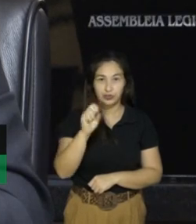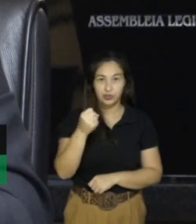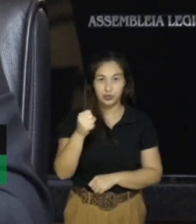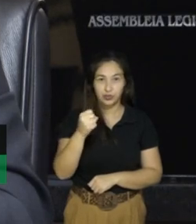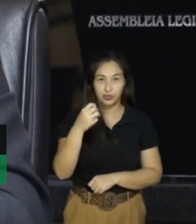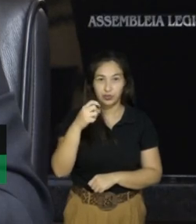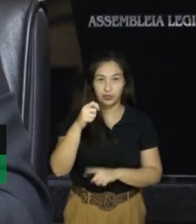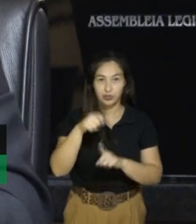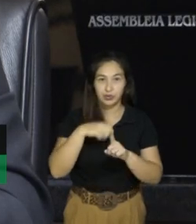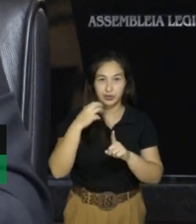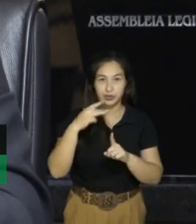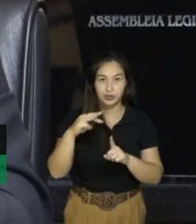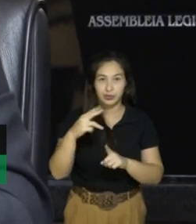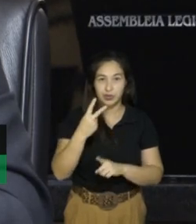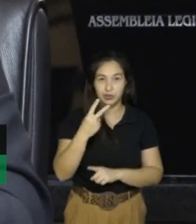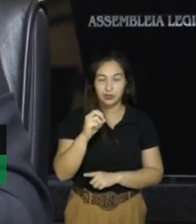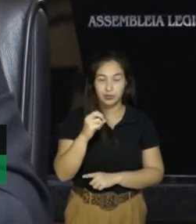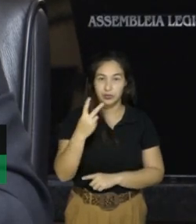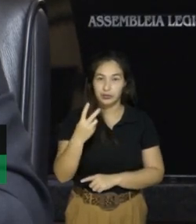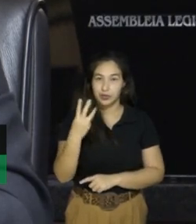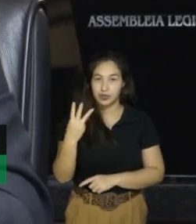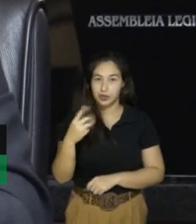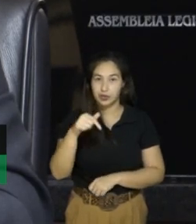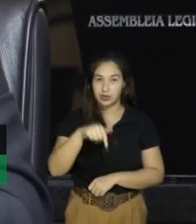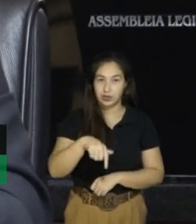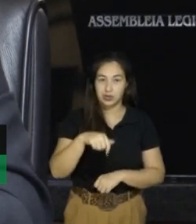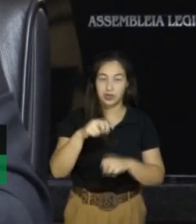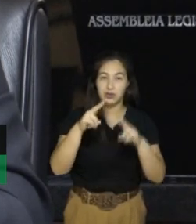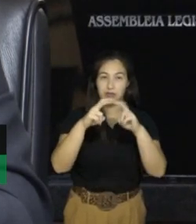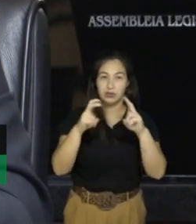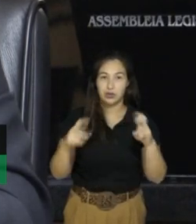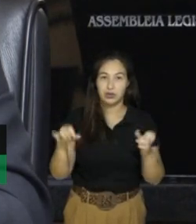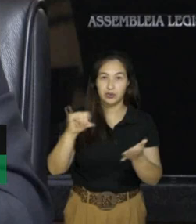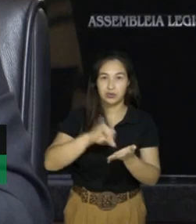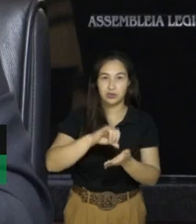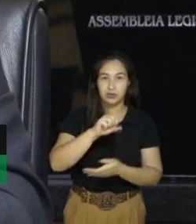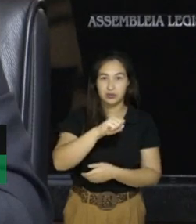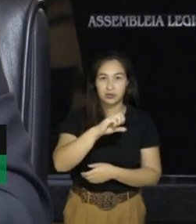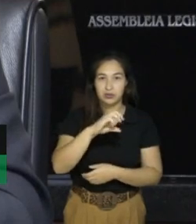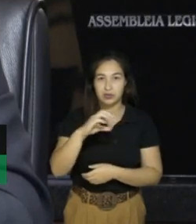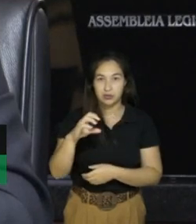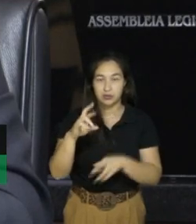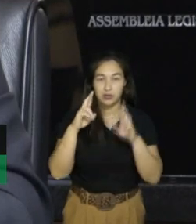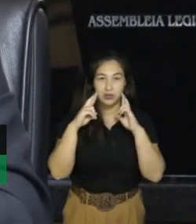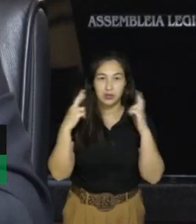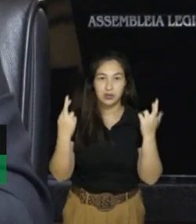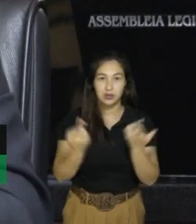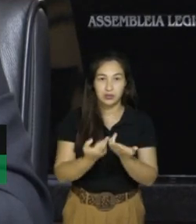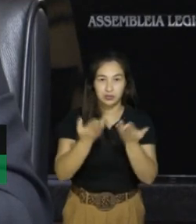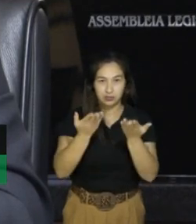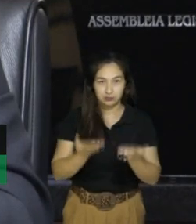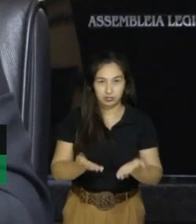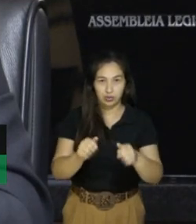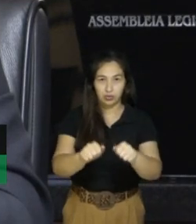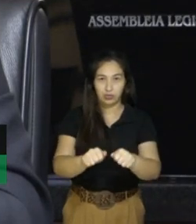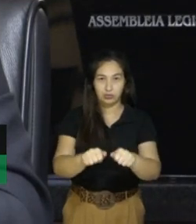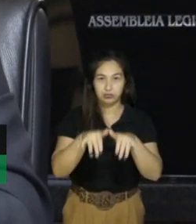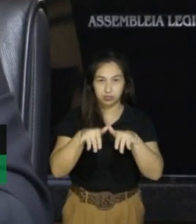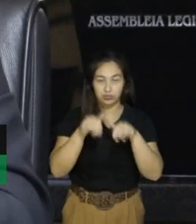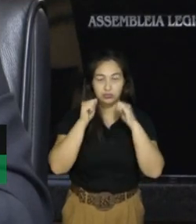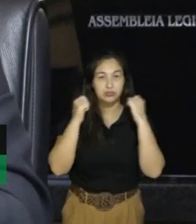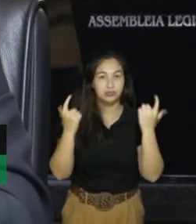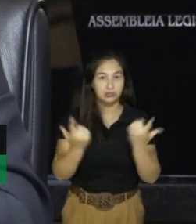do ano 2020 é 3 nessa cidade de Florianópolis capital do Estado de Santa Catarina reuniu-se a Assembleia